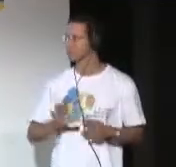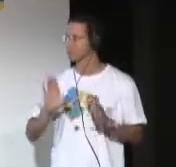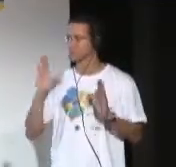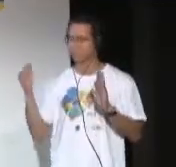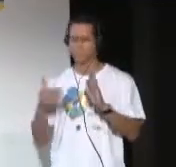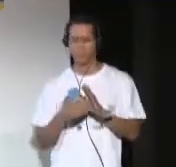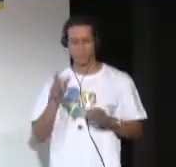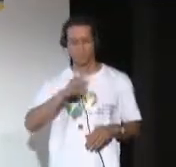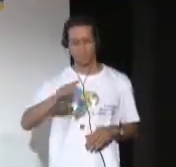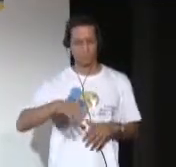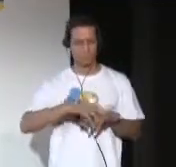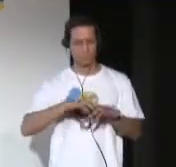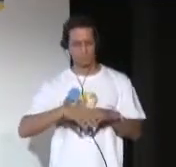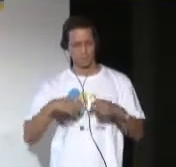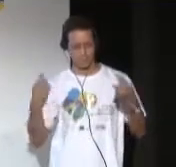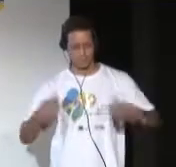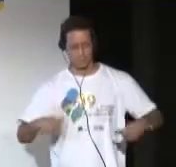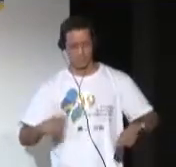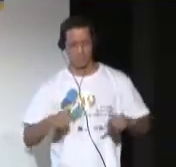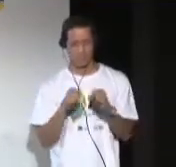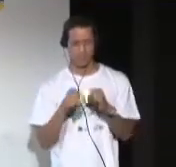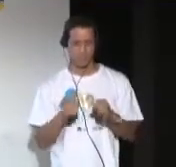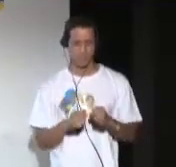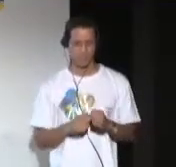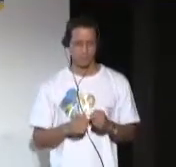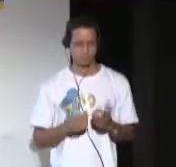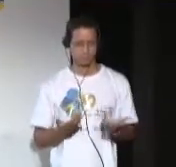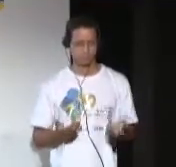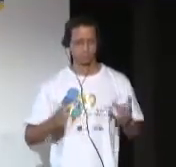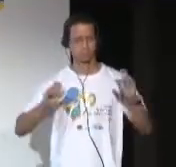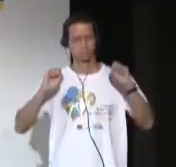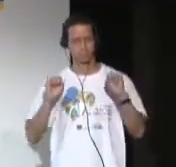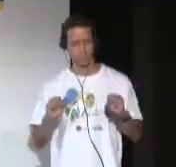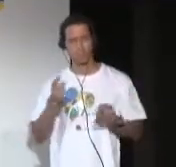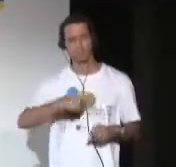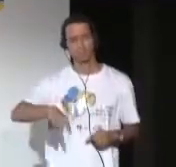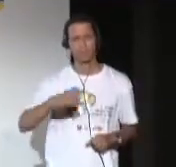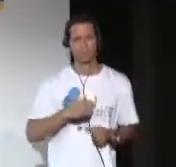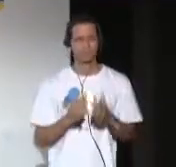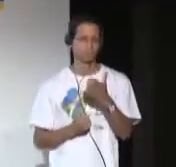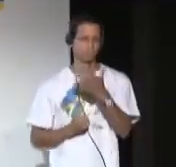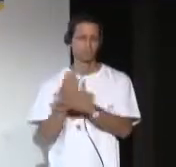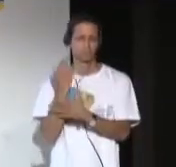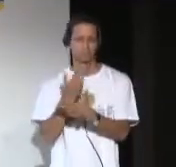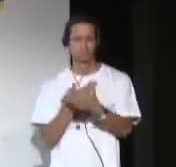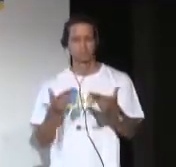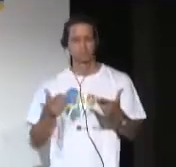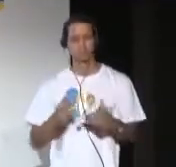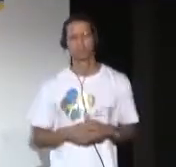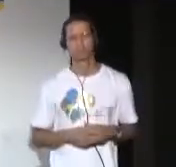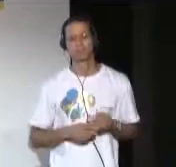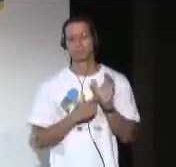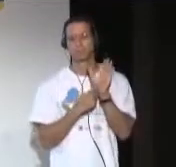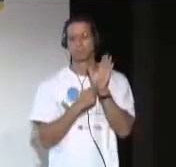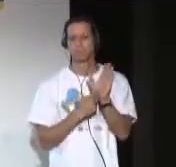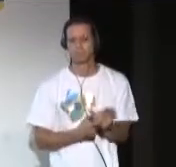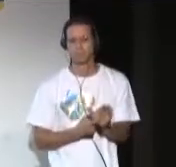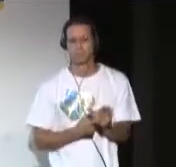professor de matemática tem que fazer isso, mas acho que a gente pode ser muito criativo e apresentar